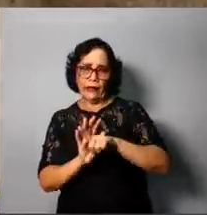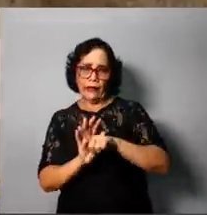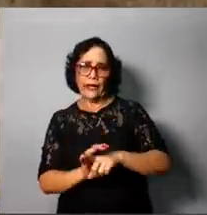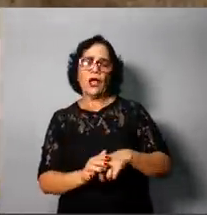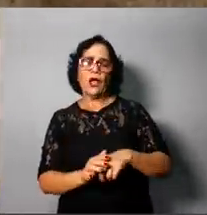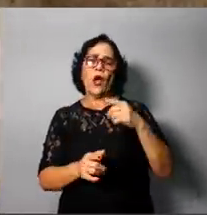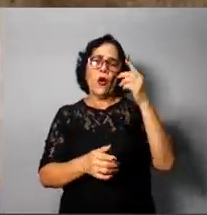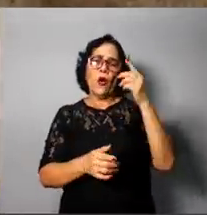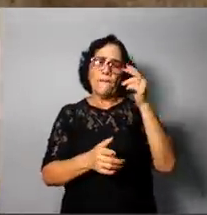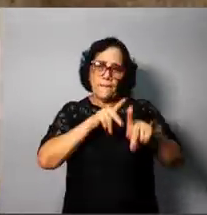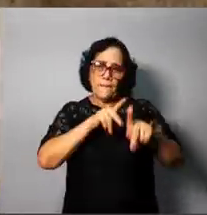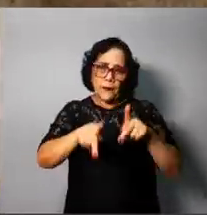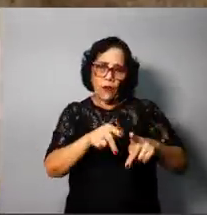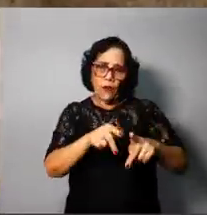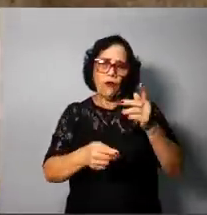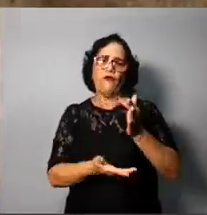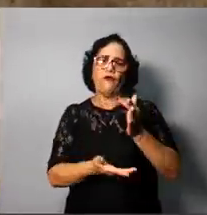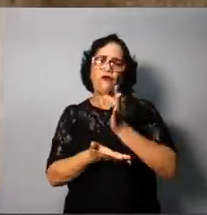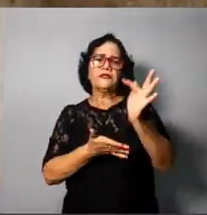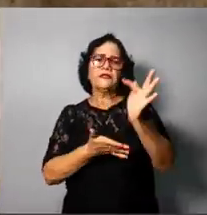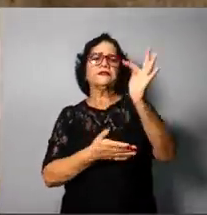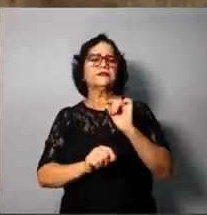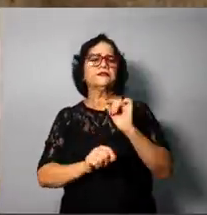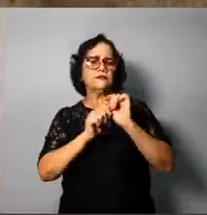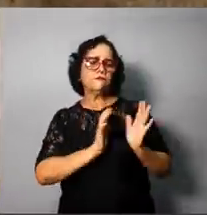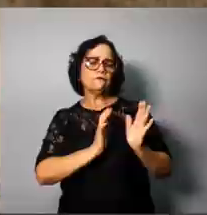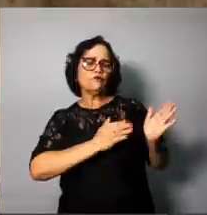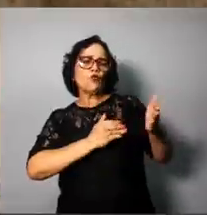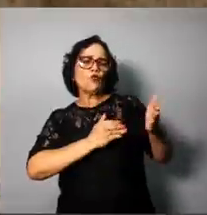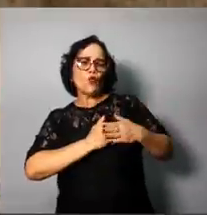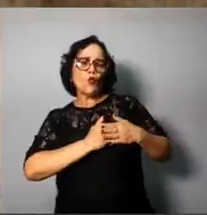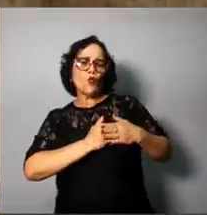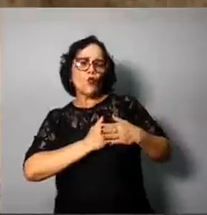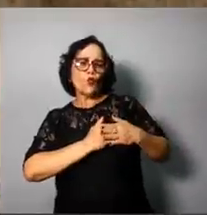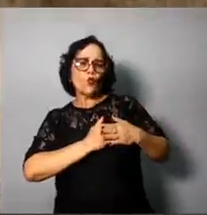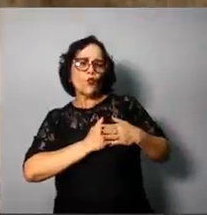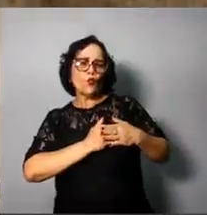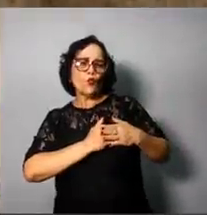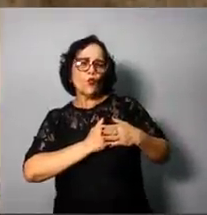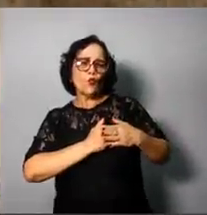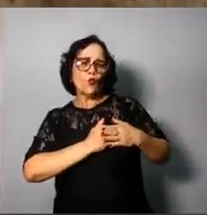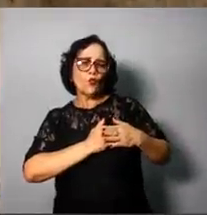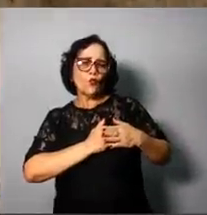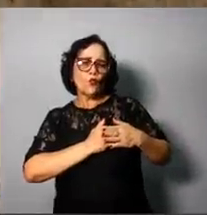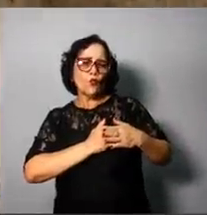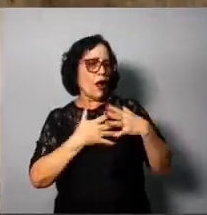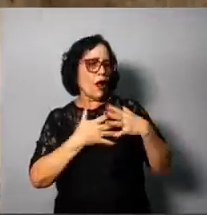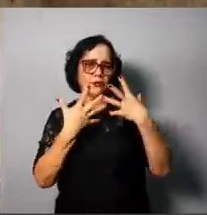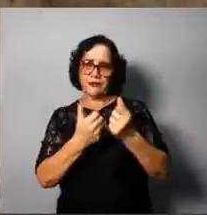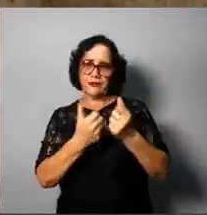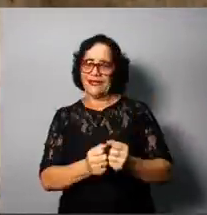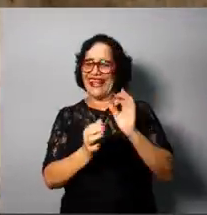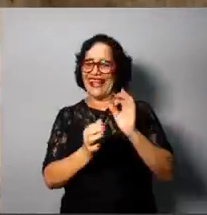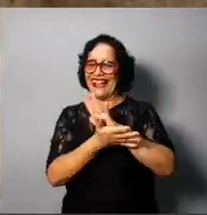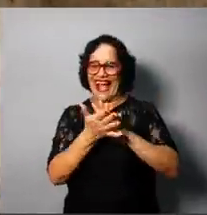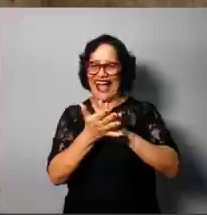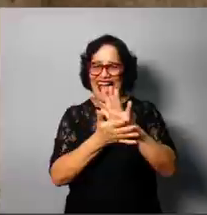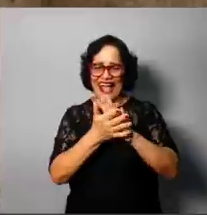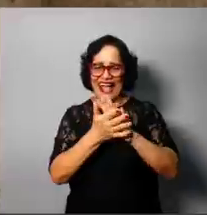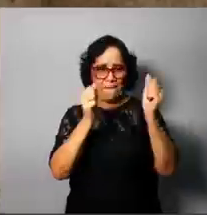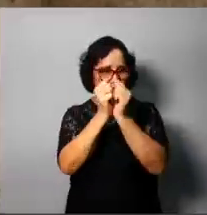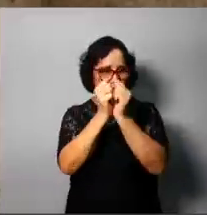Quem está com o coração fechado não serve nenhum sinal, e se não tiver